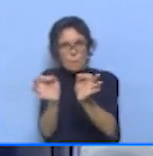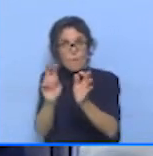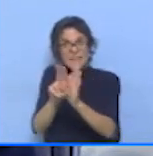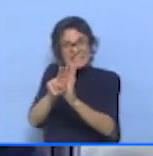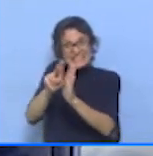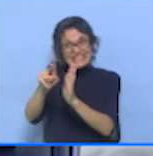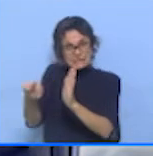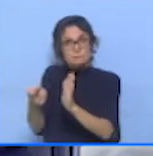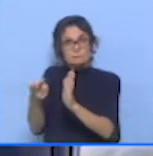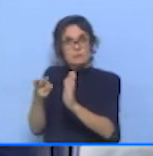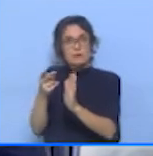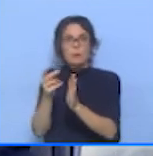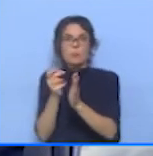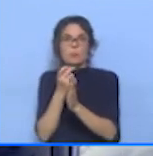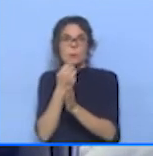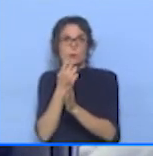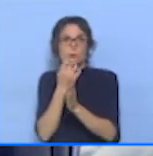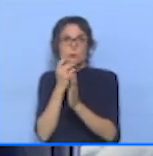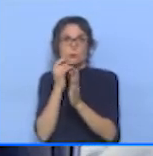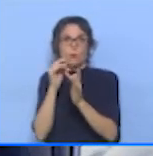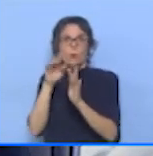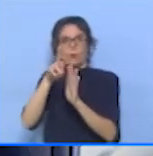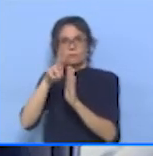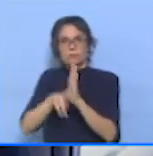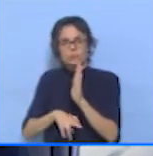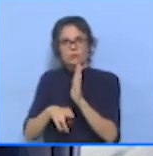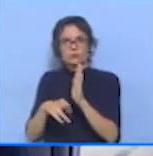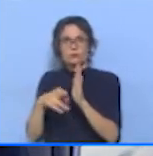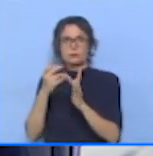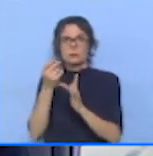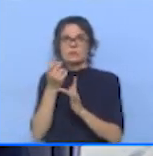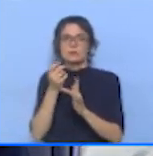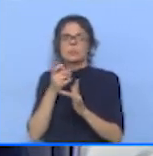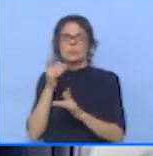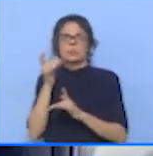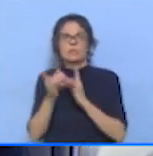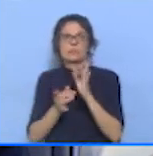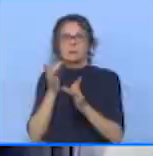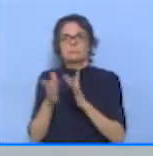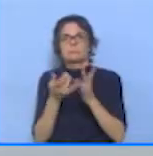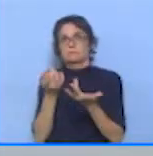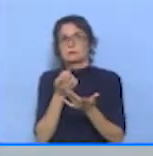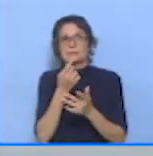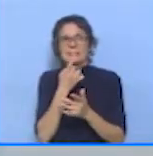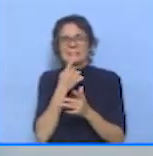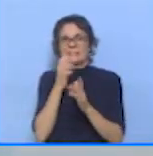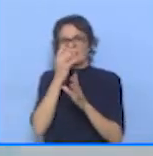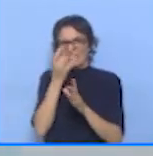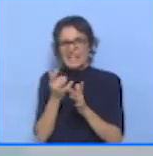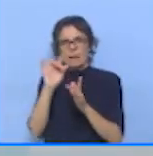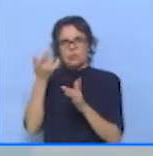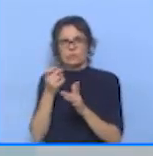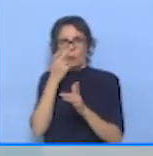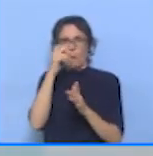com menor utilização do carvão, do gás, do petróleo e mais amiga do ambiente. E este documento é não só inspirador como